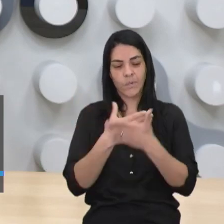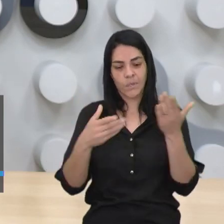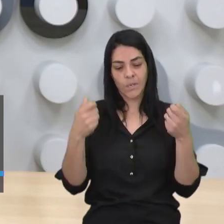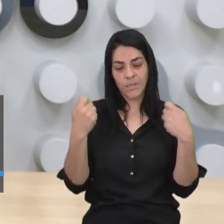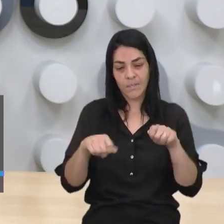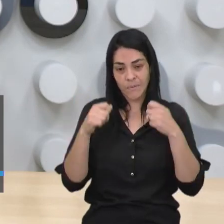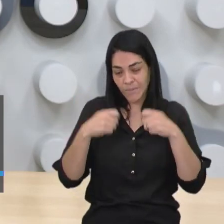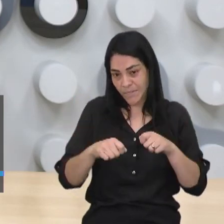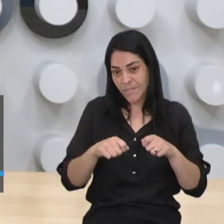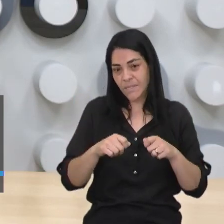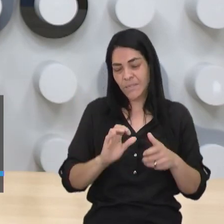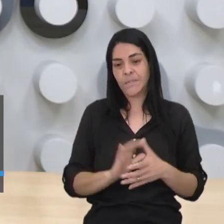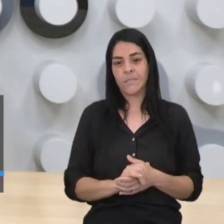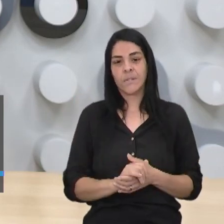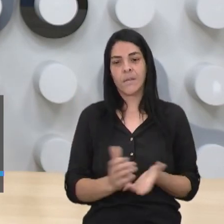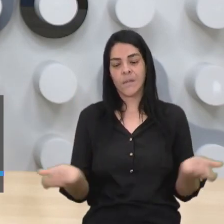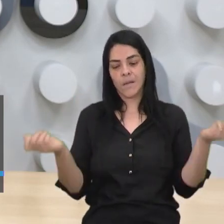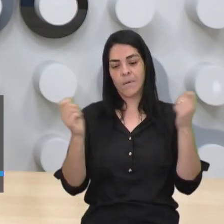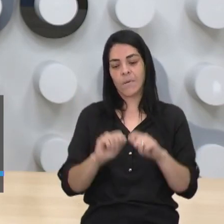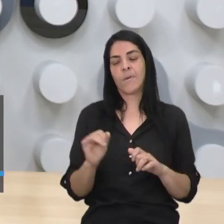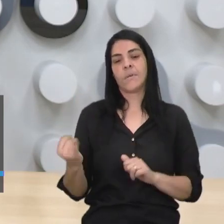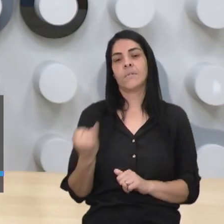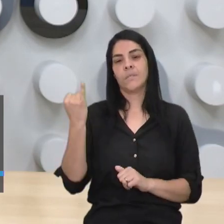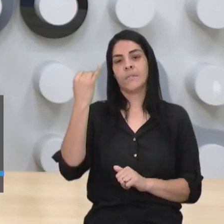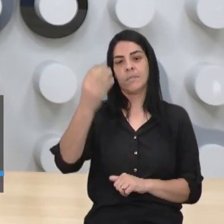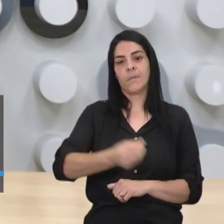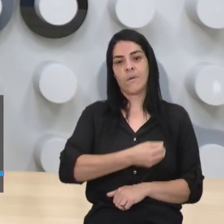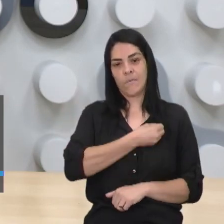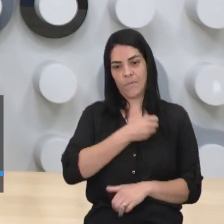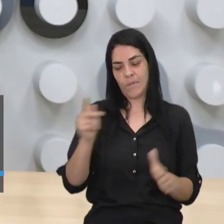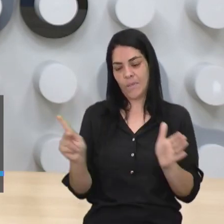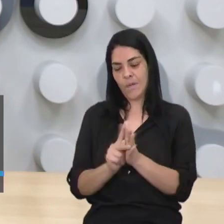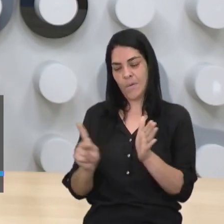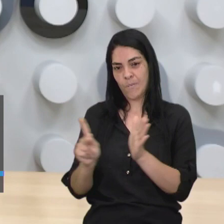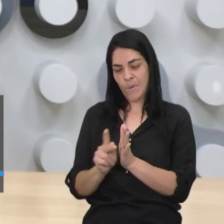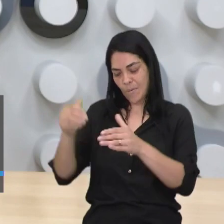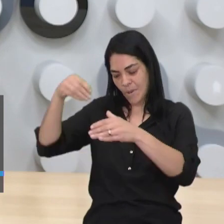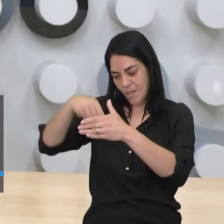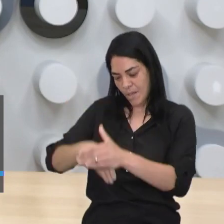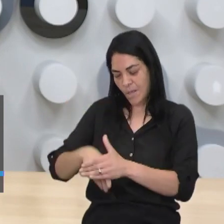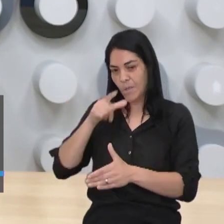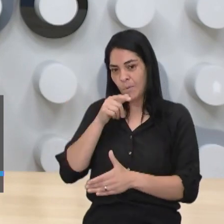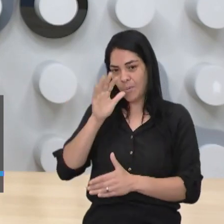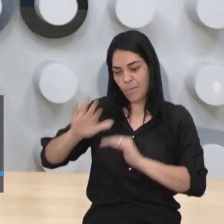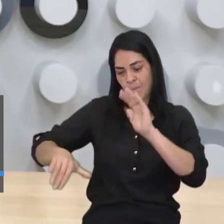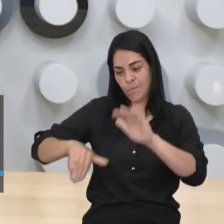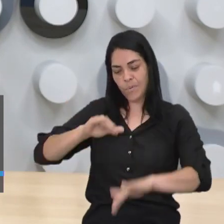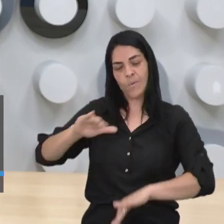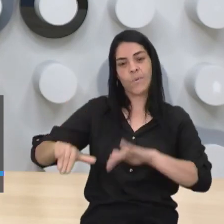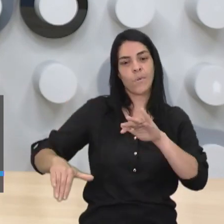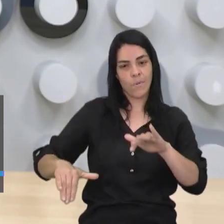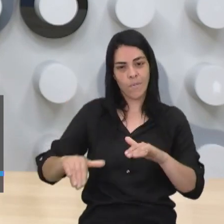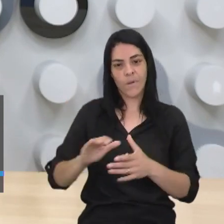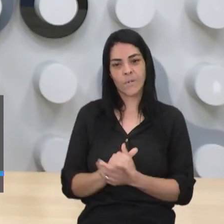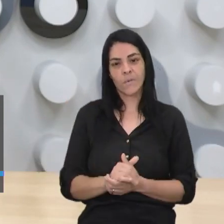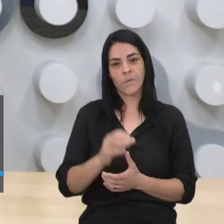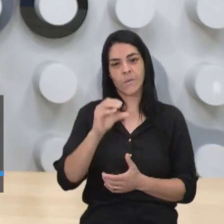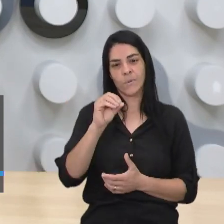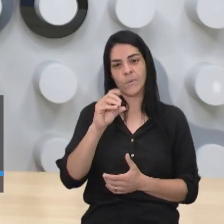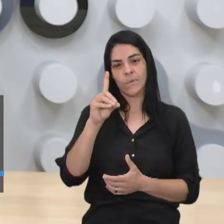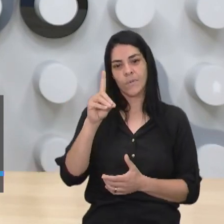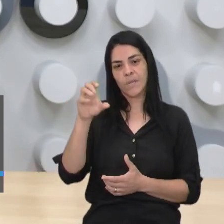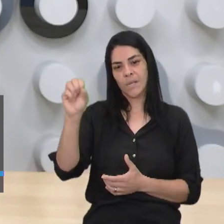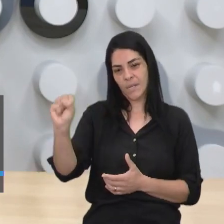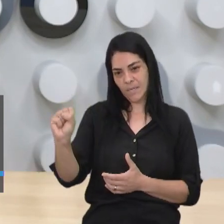das condições aí de importância da vida marinha também. Isso vai de encontro com um dos ODS, que eu não